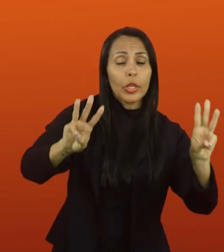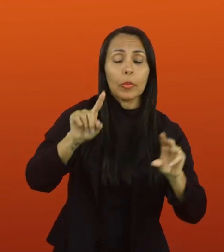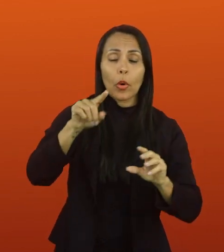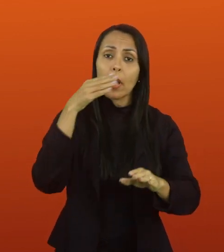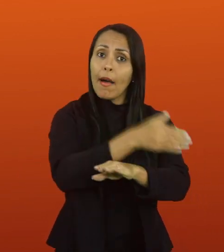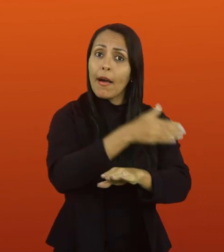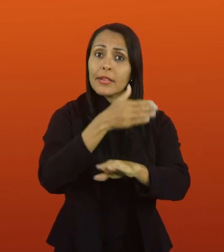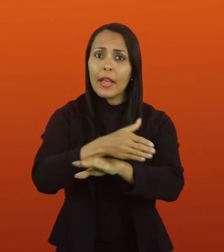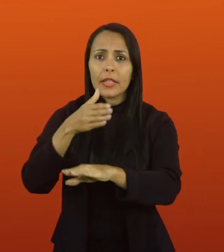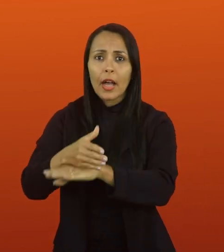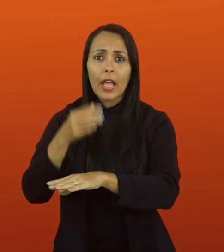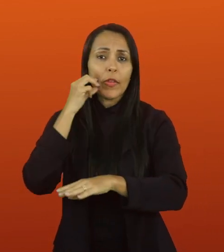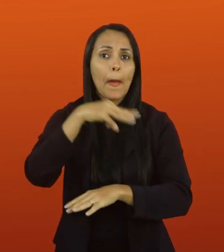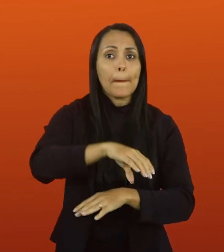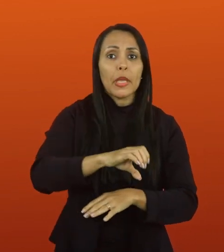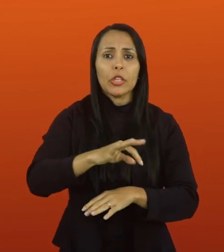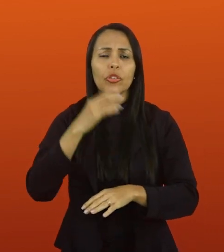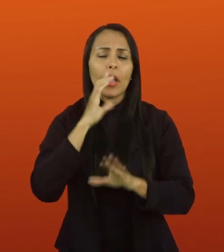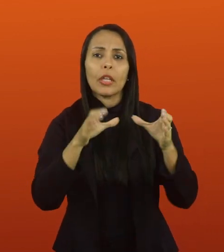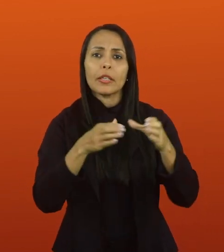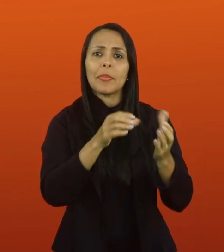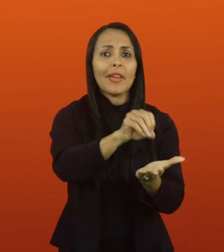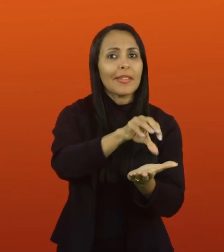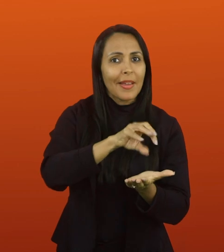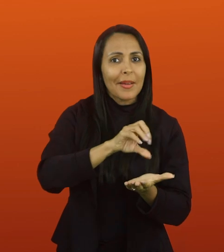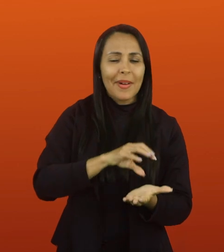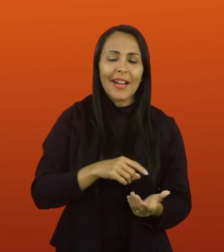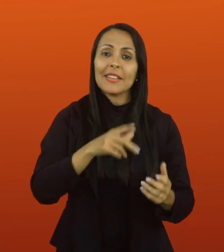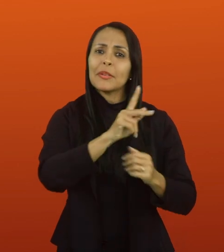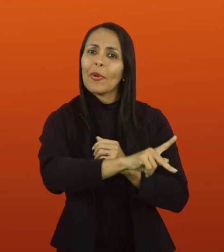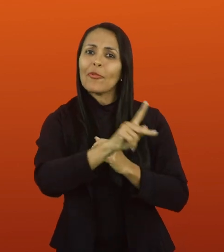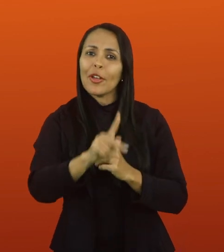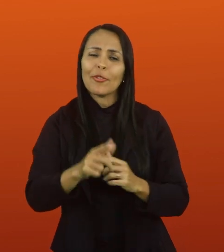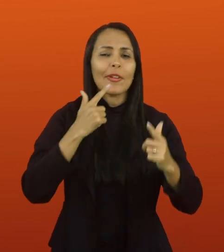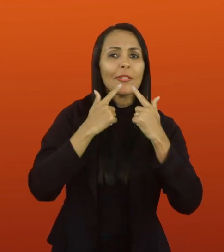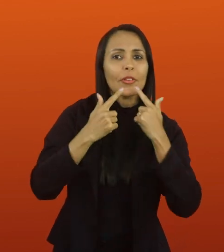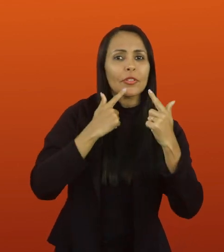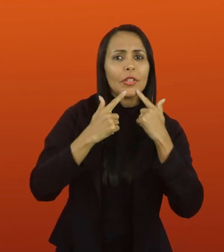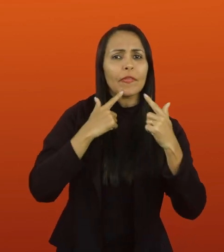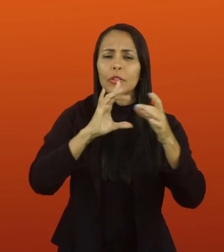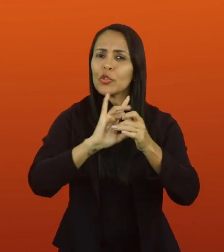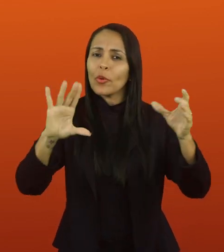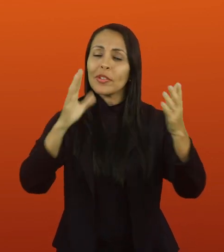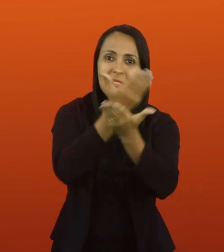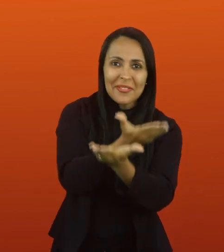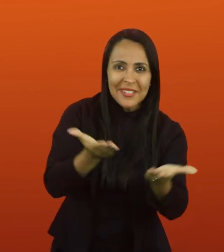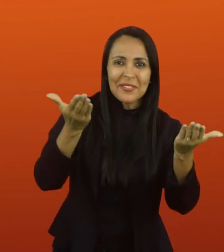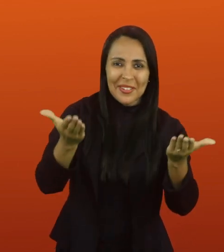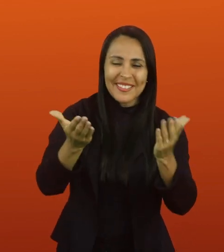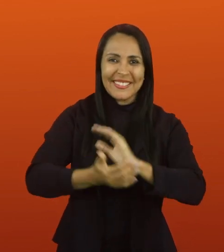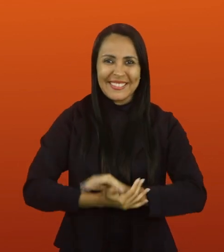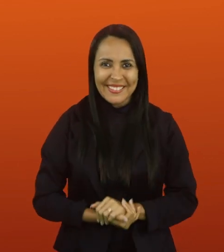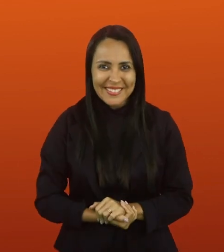possam acessar e via Meeting toda a equipe da ETEPAC de professores de logística vão estar à disposição de vocês para tirarem